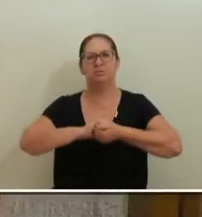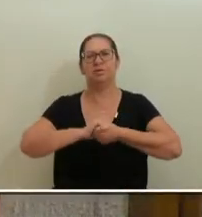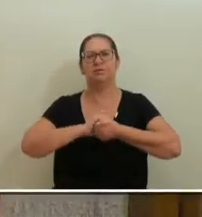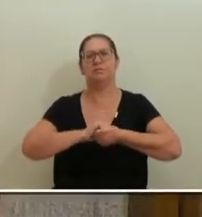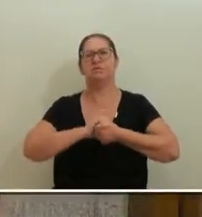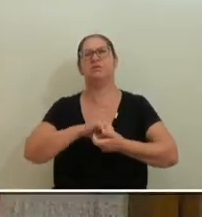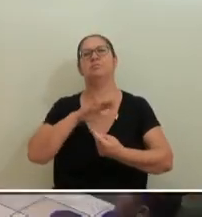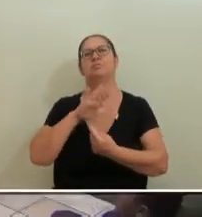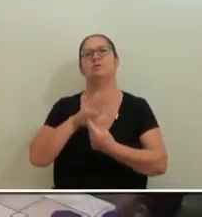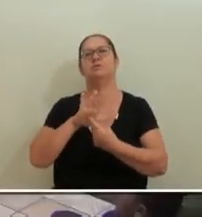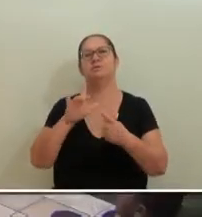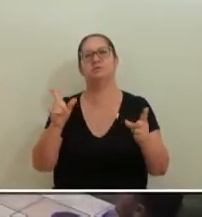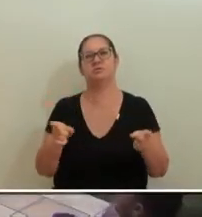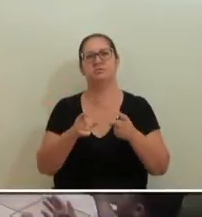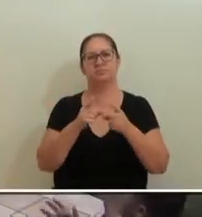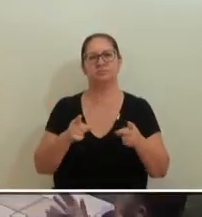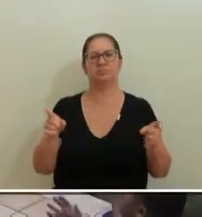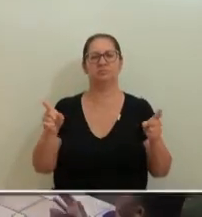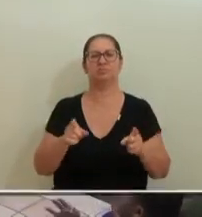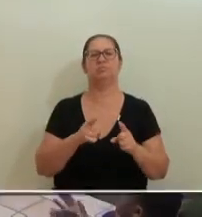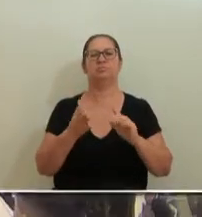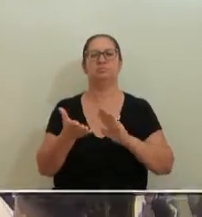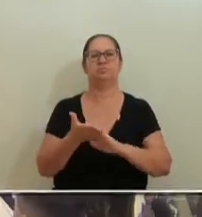performance tão marcante. Aplausos.